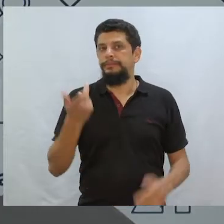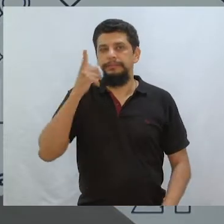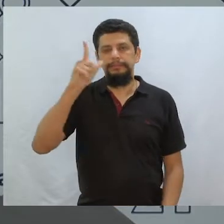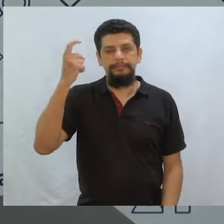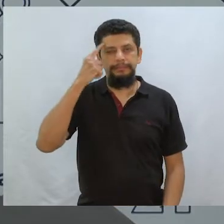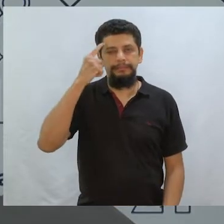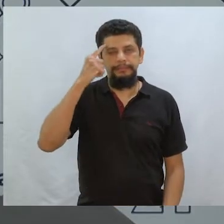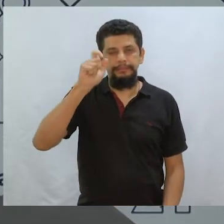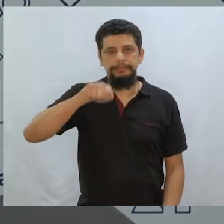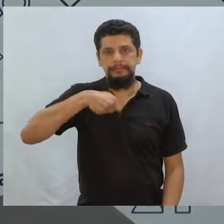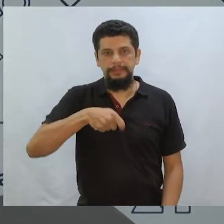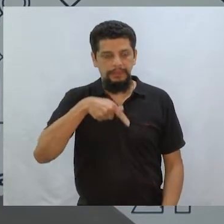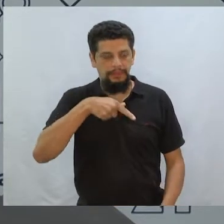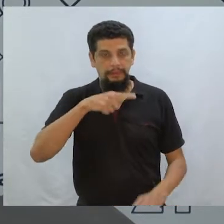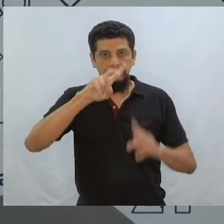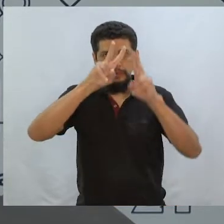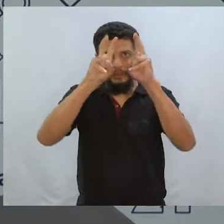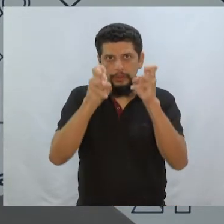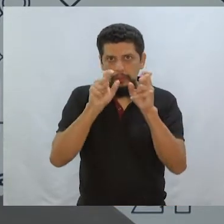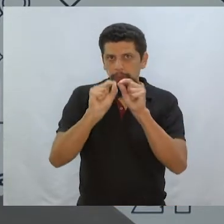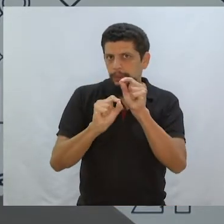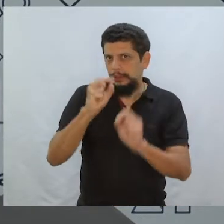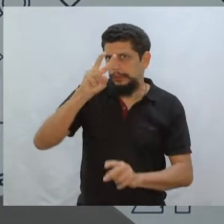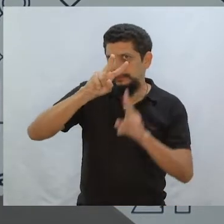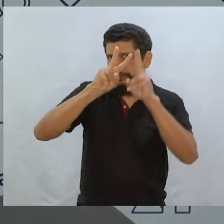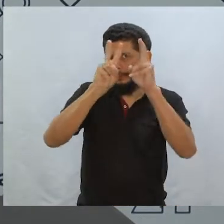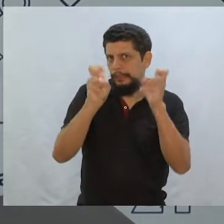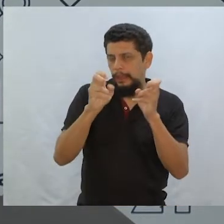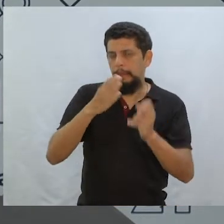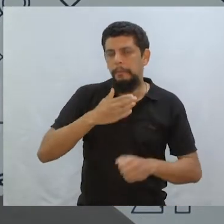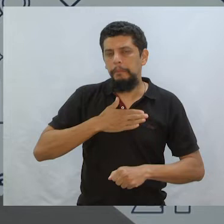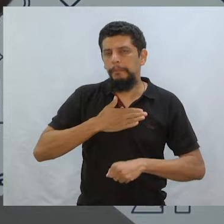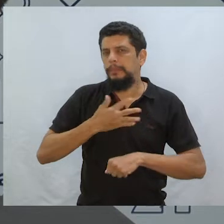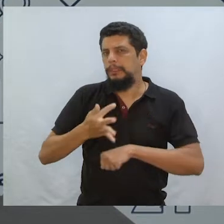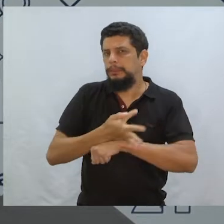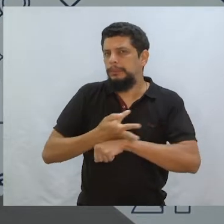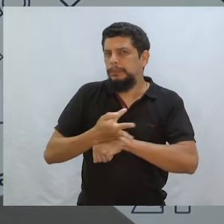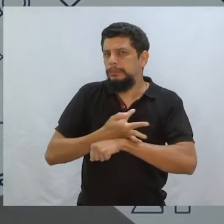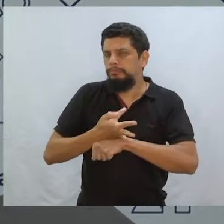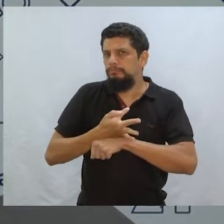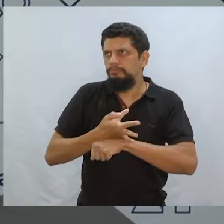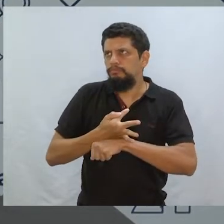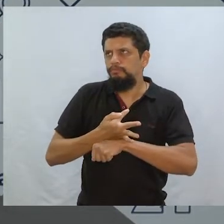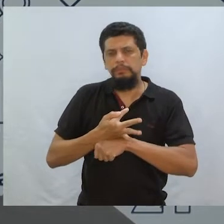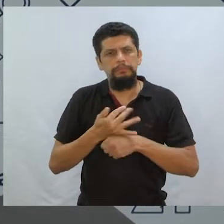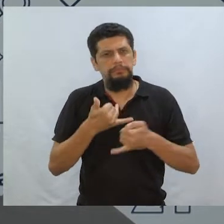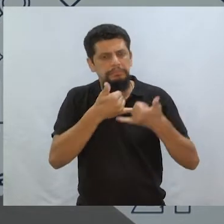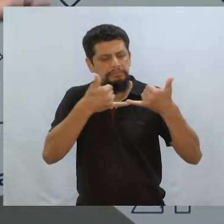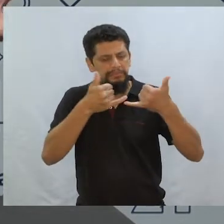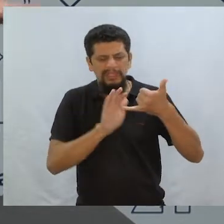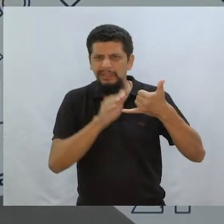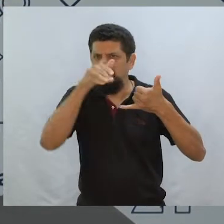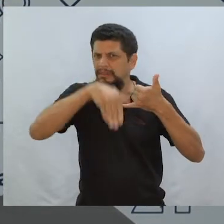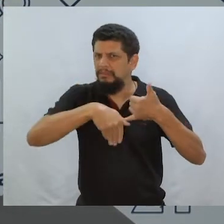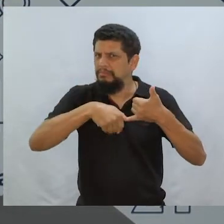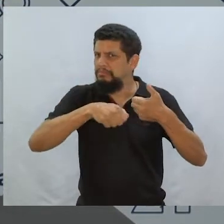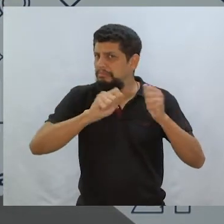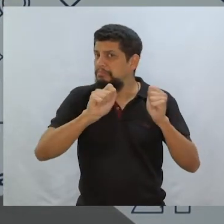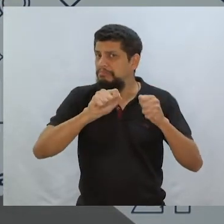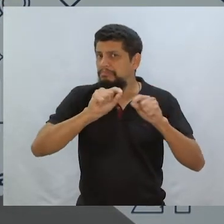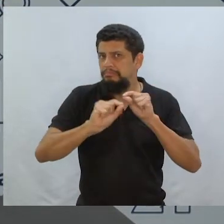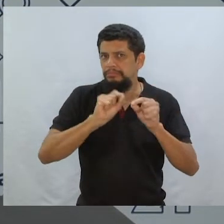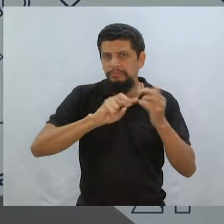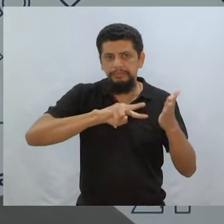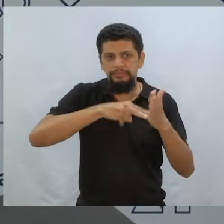E então conseguiu pensar a respeito desse título O que que esse título minhas férias o que que esse pulo uma linha pode